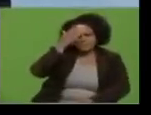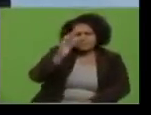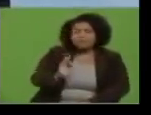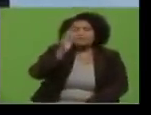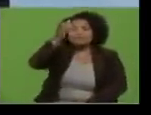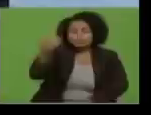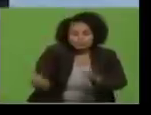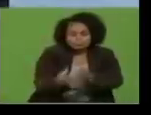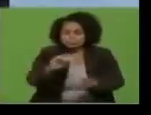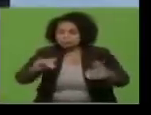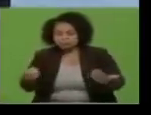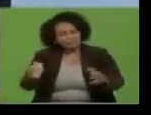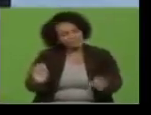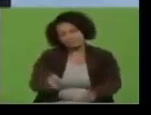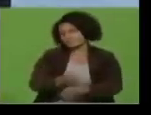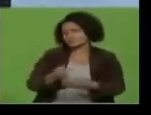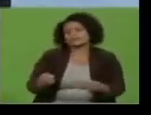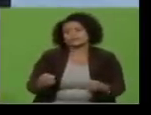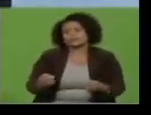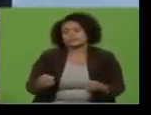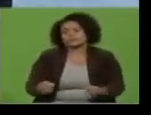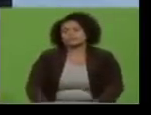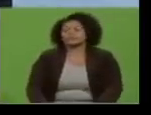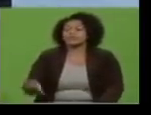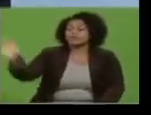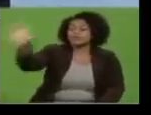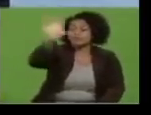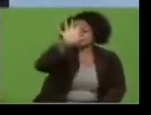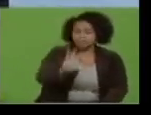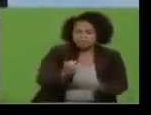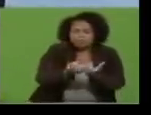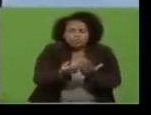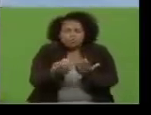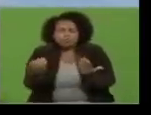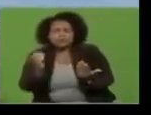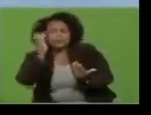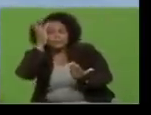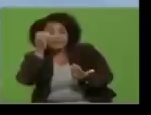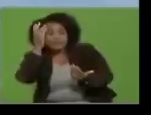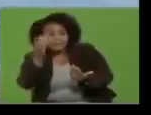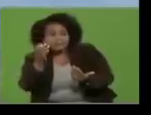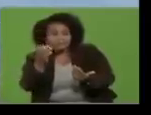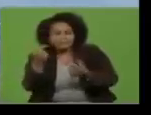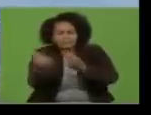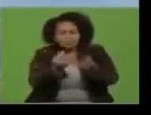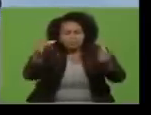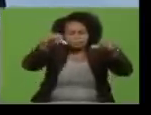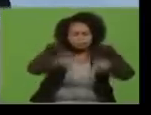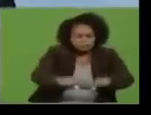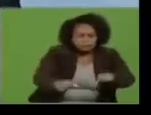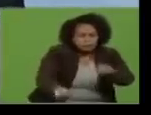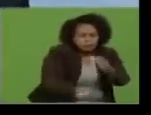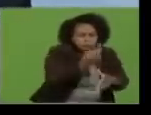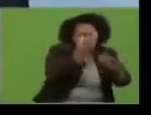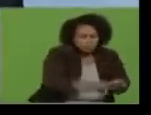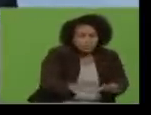futuro próximo. Muitos países onde se pensava que o pior já tinha passado estão